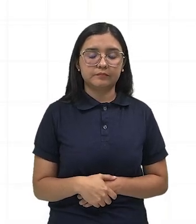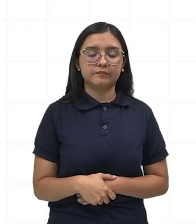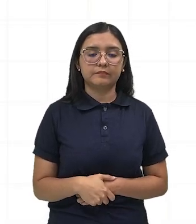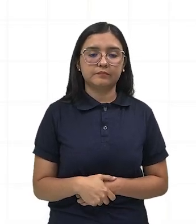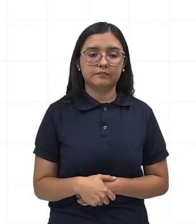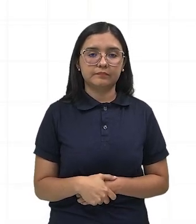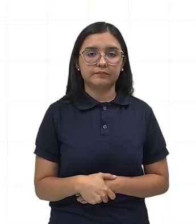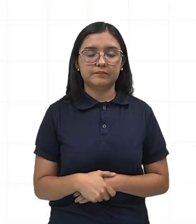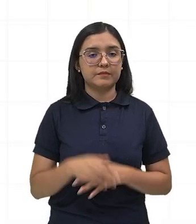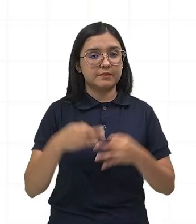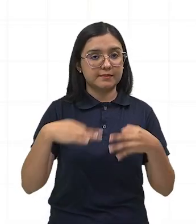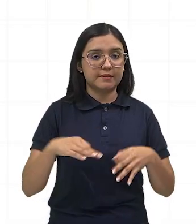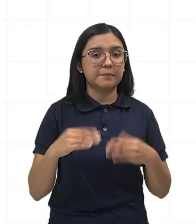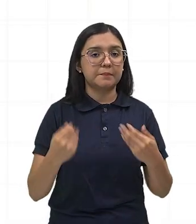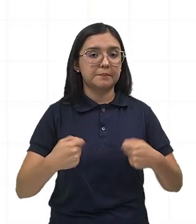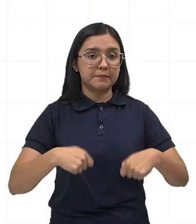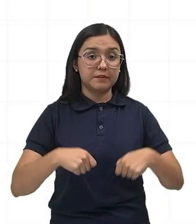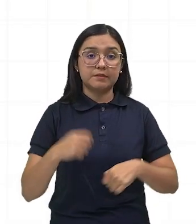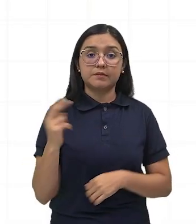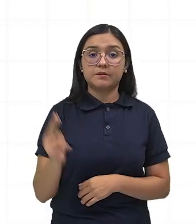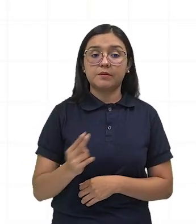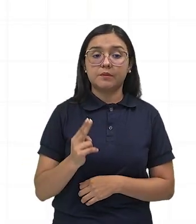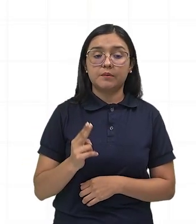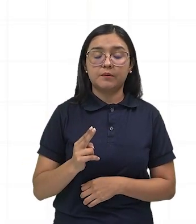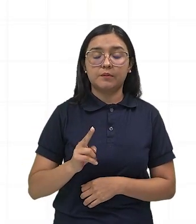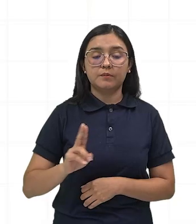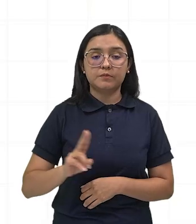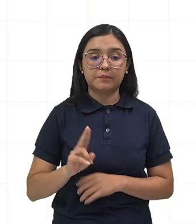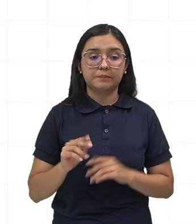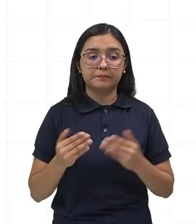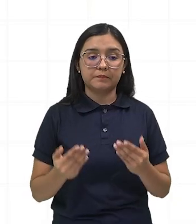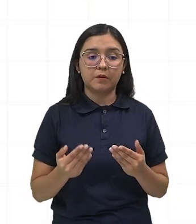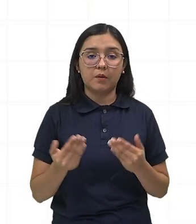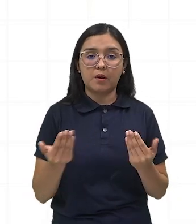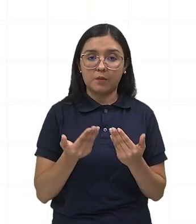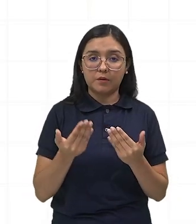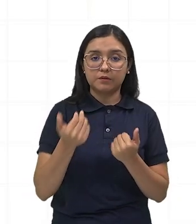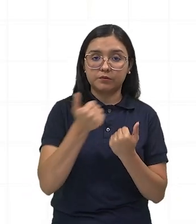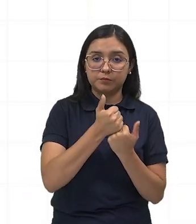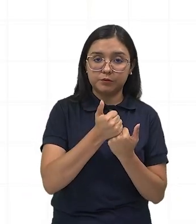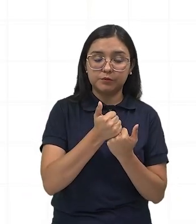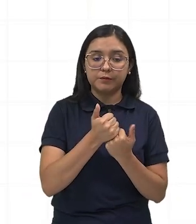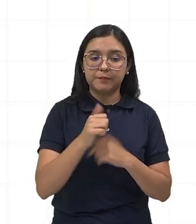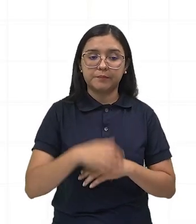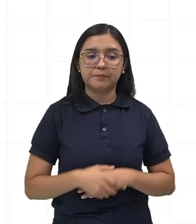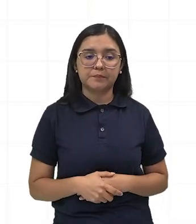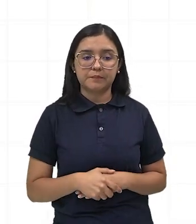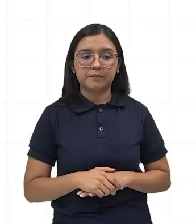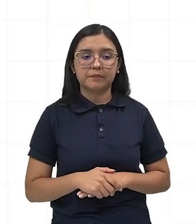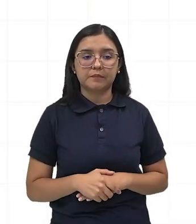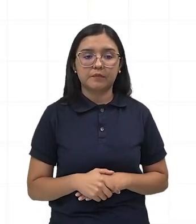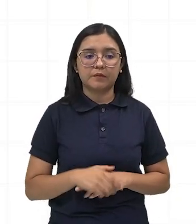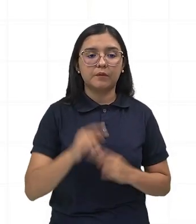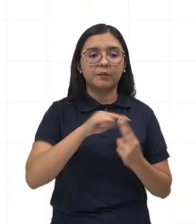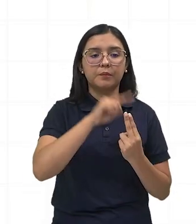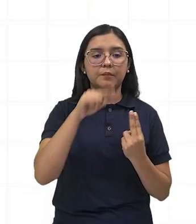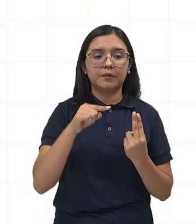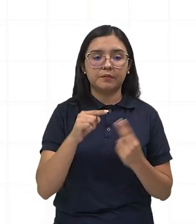3,1, certo? Então, substituindo, olha, está aqui, quem é o π, ó,